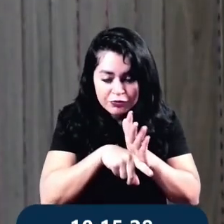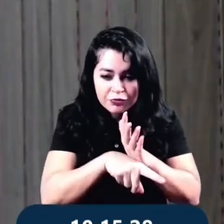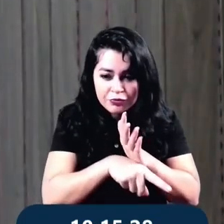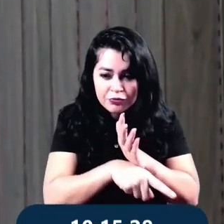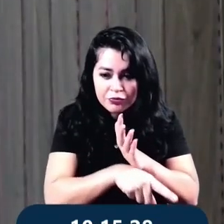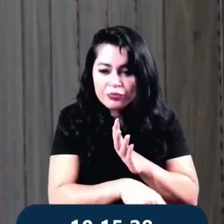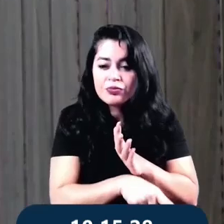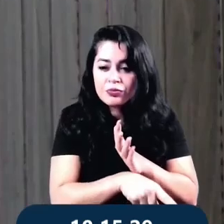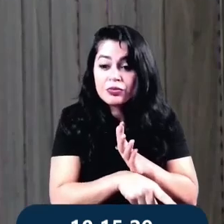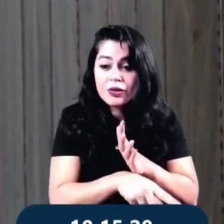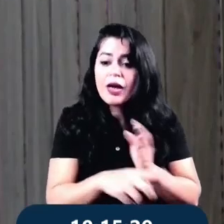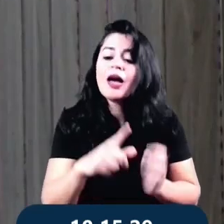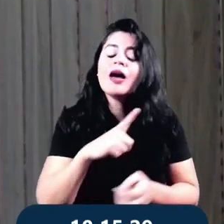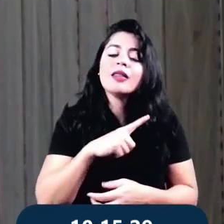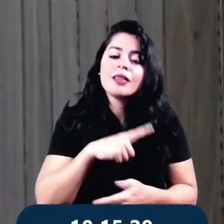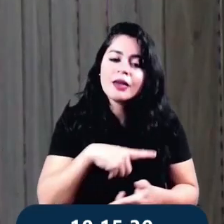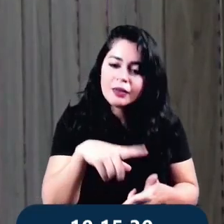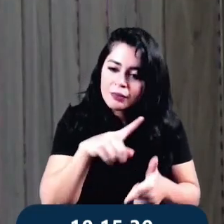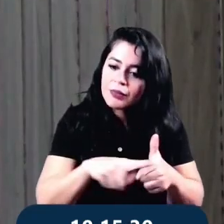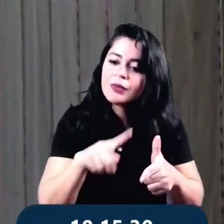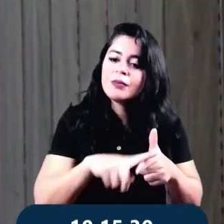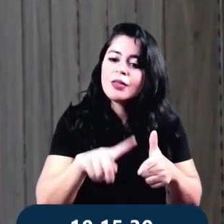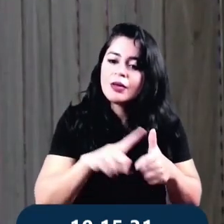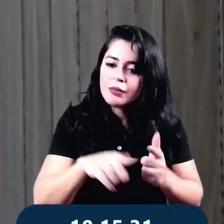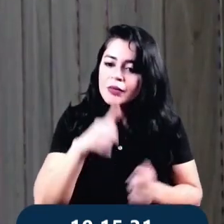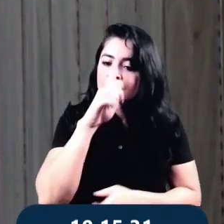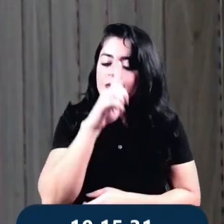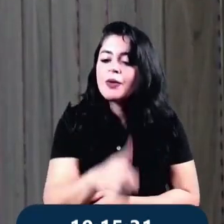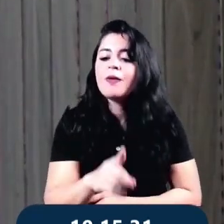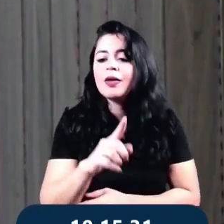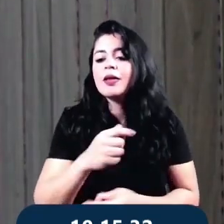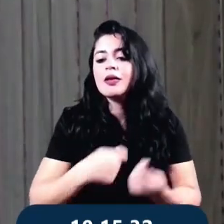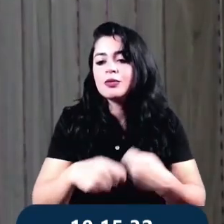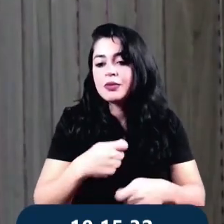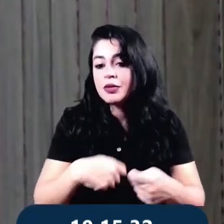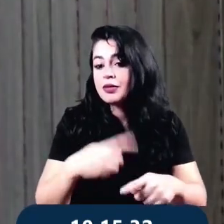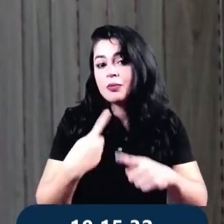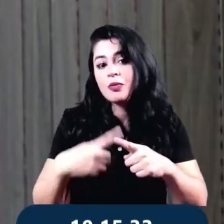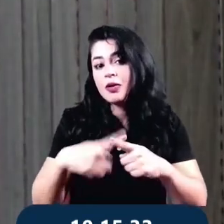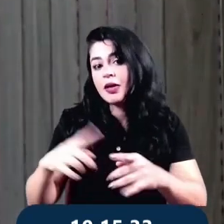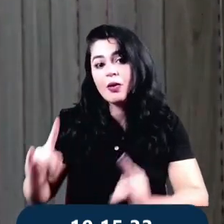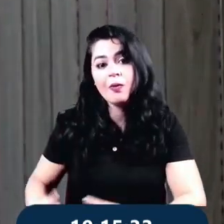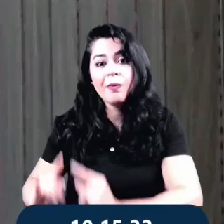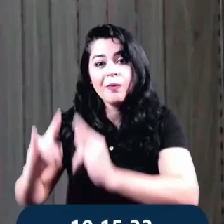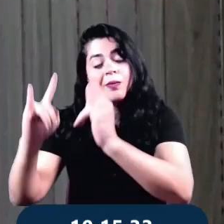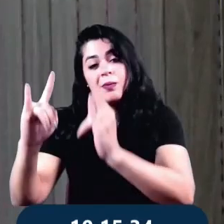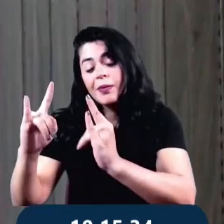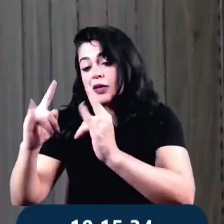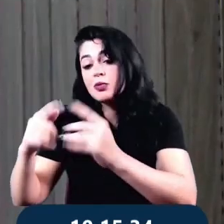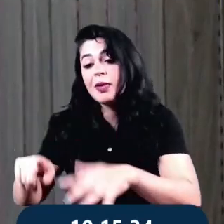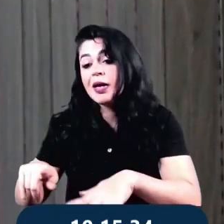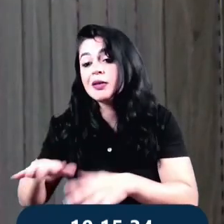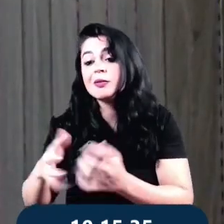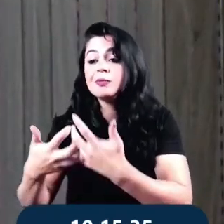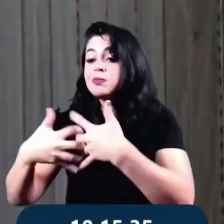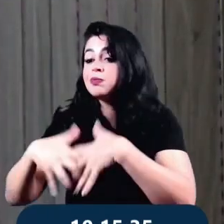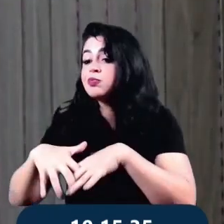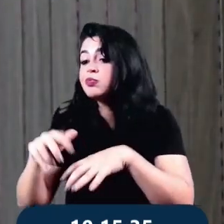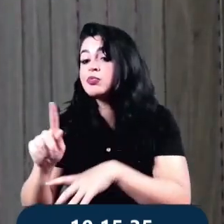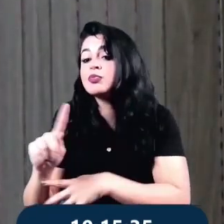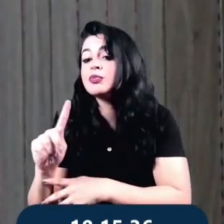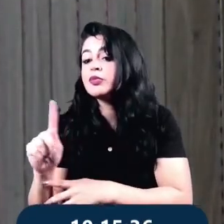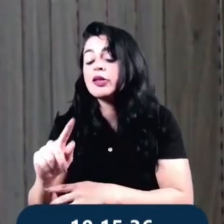administrativa, porque fizeram um prédio para uma coisa que não vai funcionar. Isso significa o quê? Que vai ter que readaptar o prédio. Vai ter